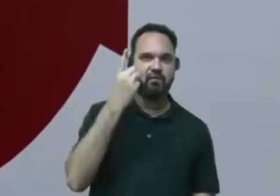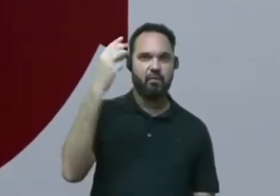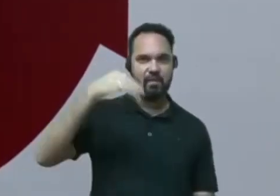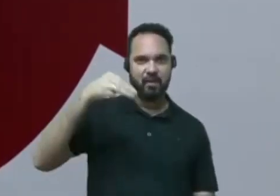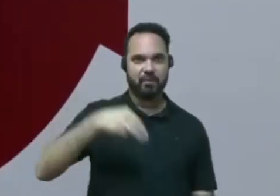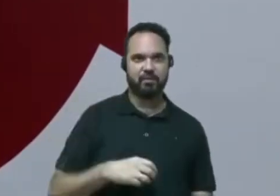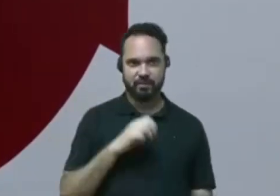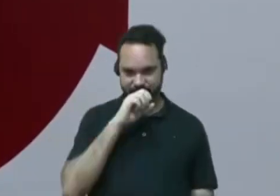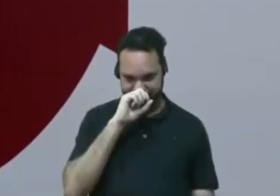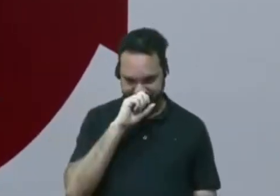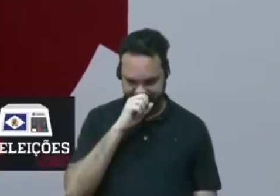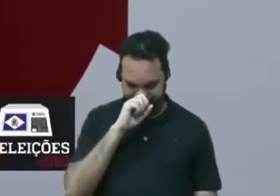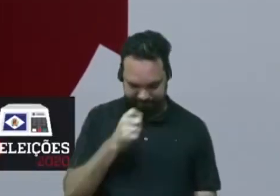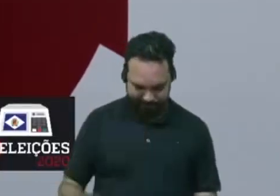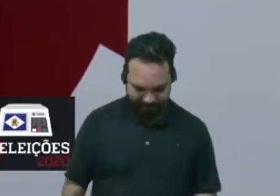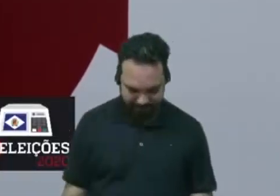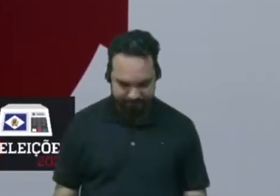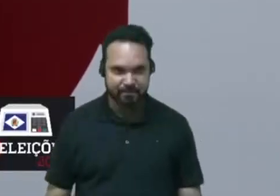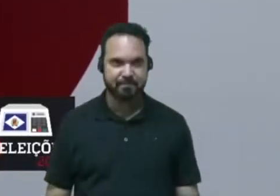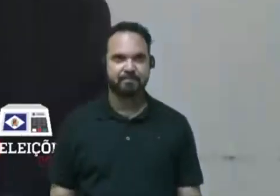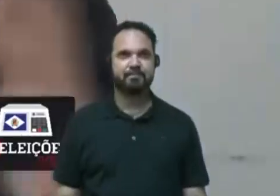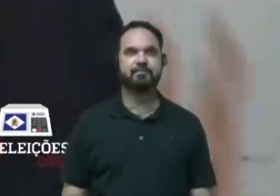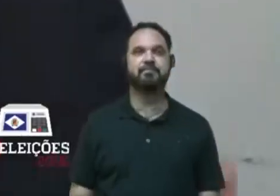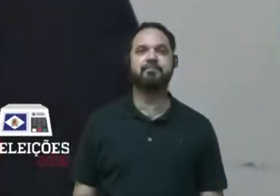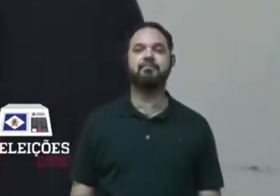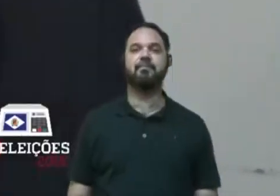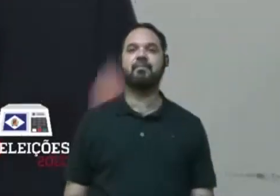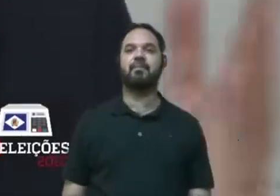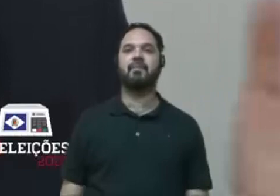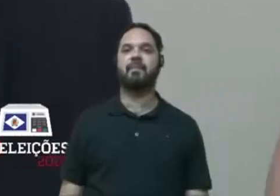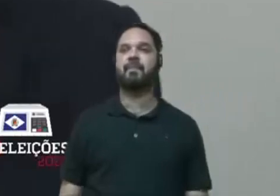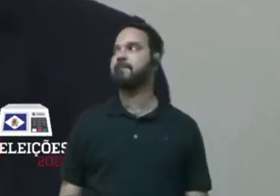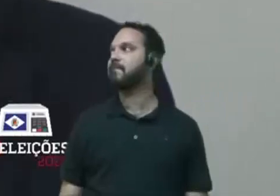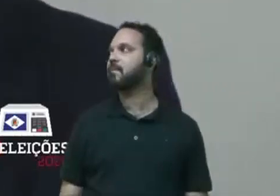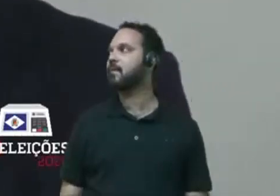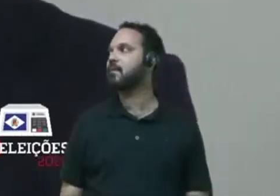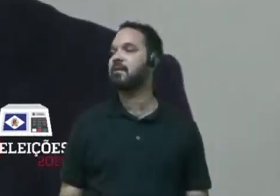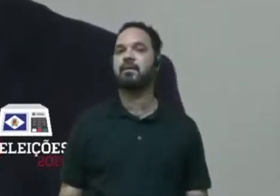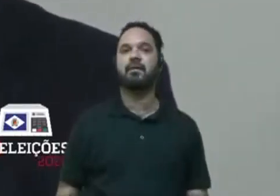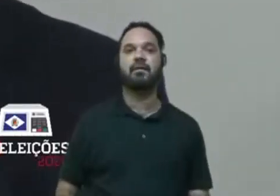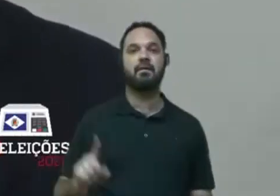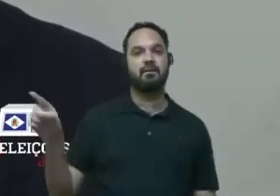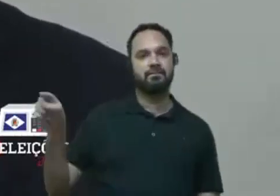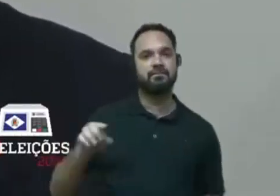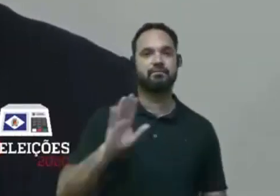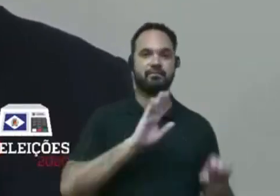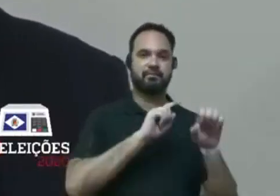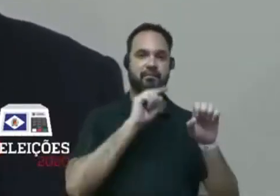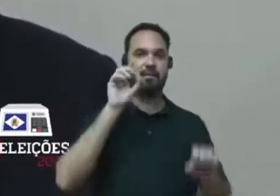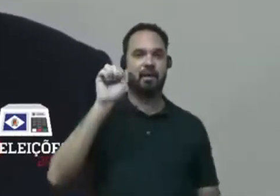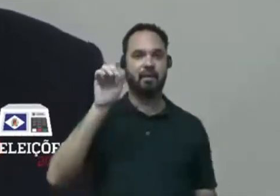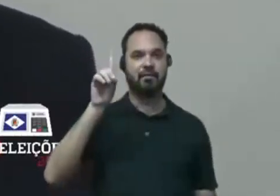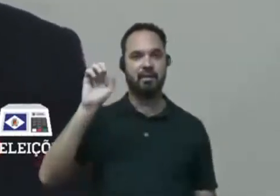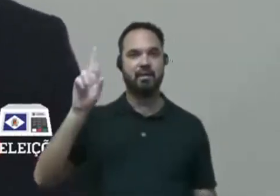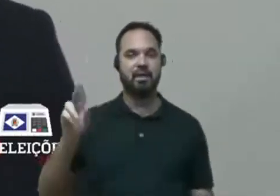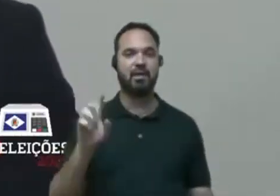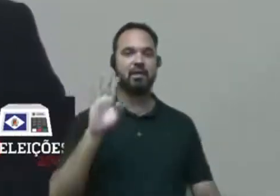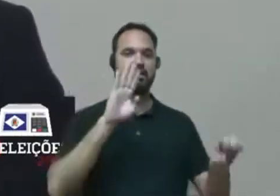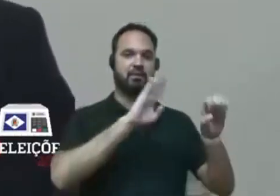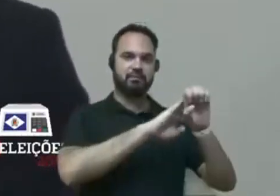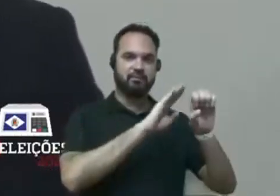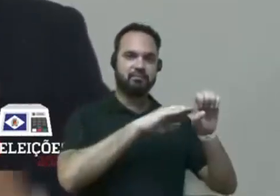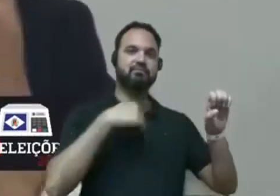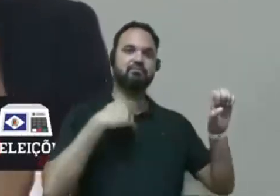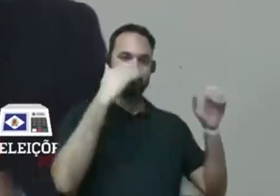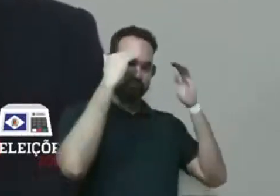minuto para as suas considerações finais o professor altemir minha solidariedade a você e aos candidatos de esquerda aqui